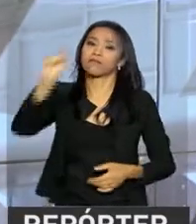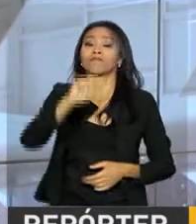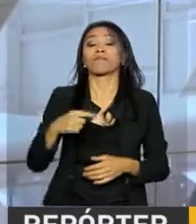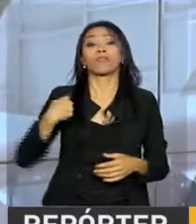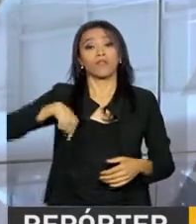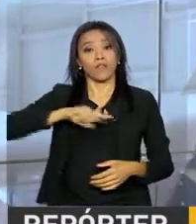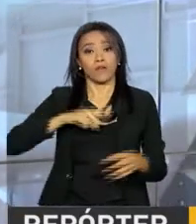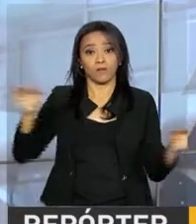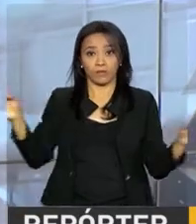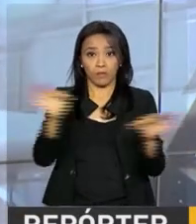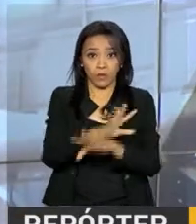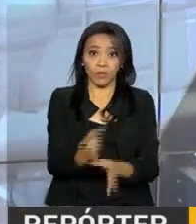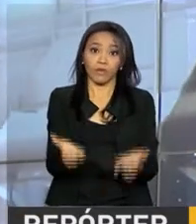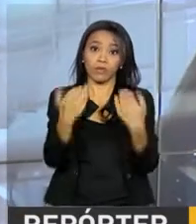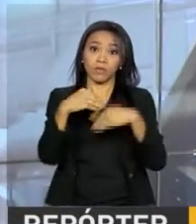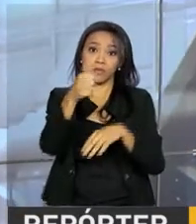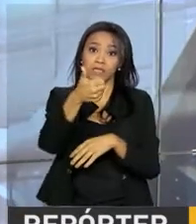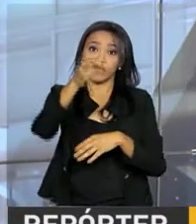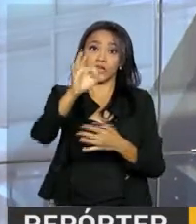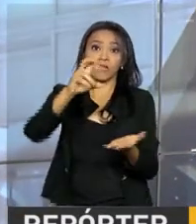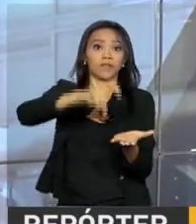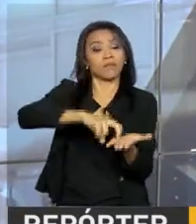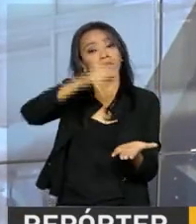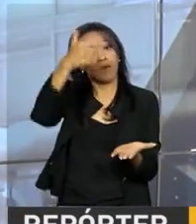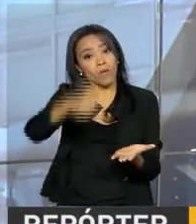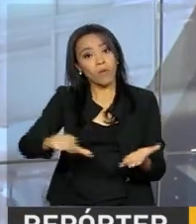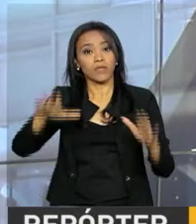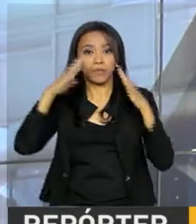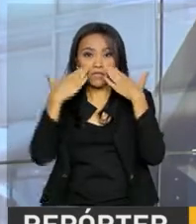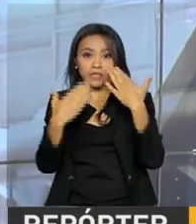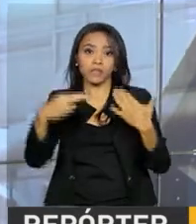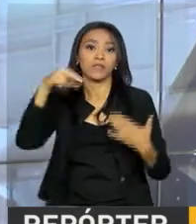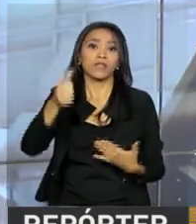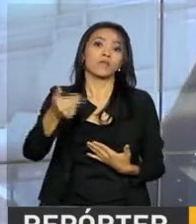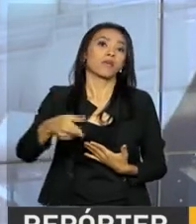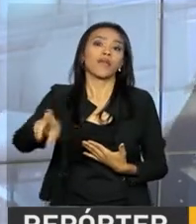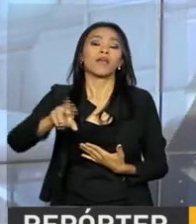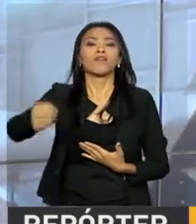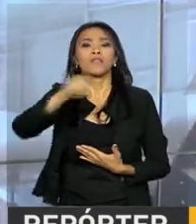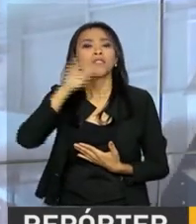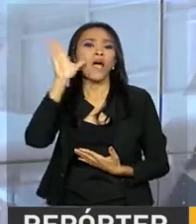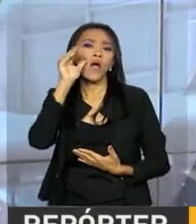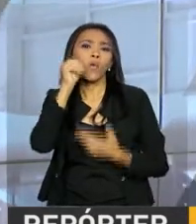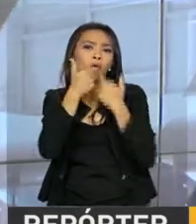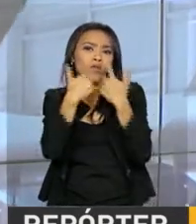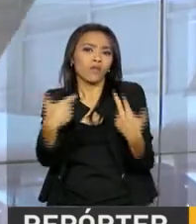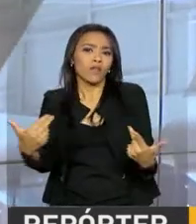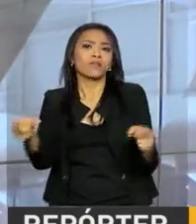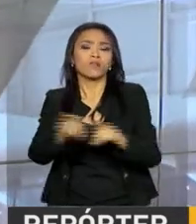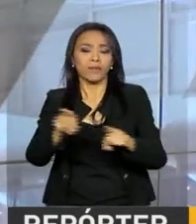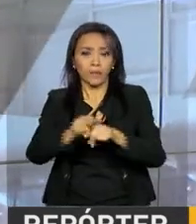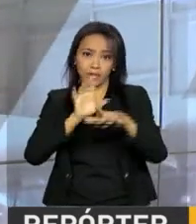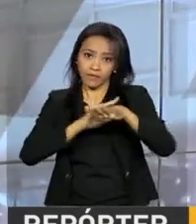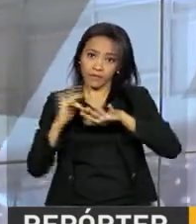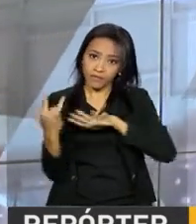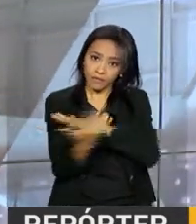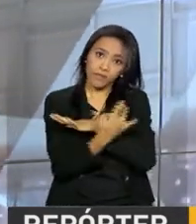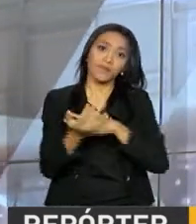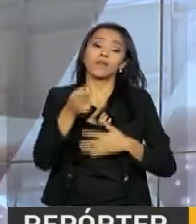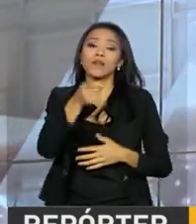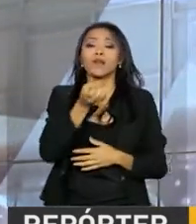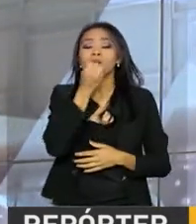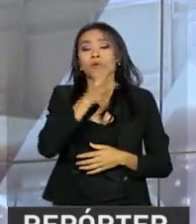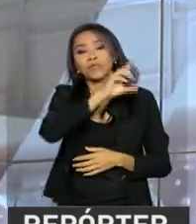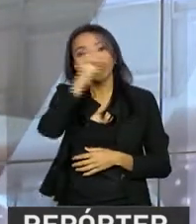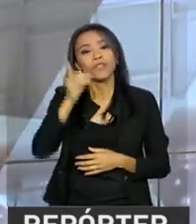aqui voltamos às 10 da manhã na próxima edição do repórter nbr acompanhe as novidades também em nossas redes sociais